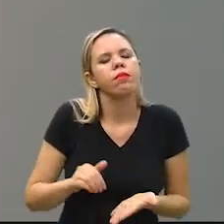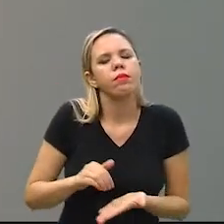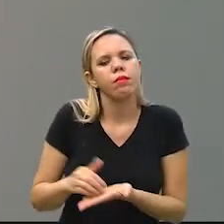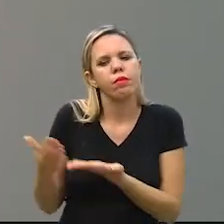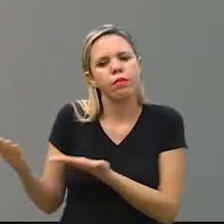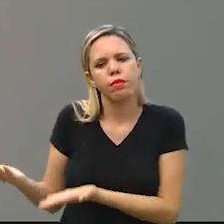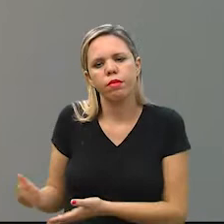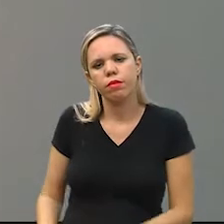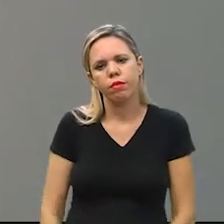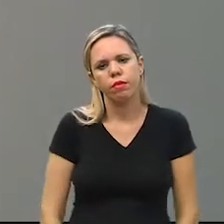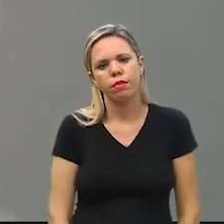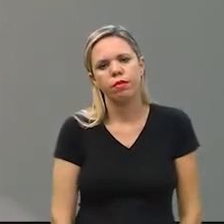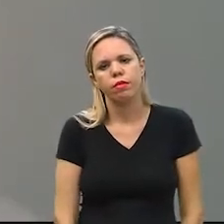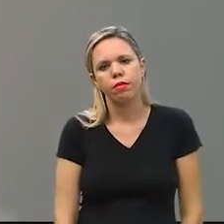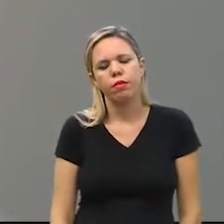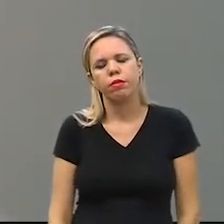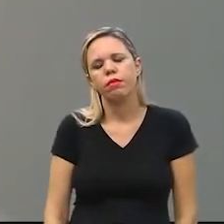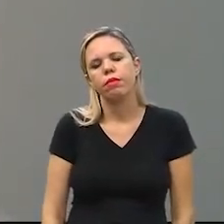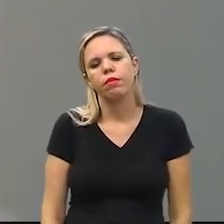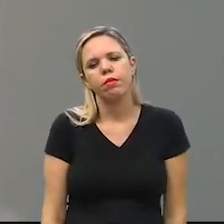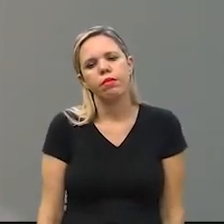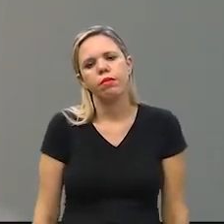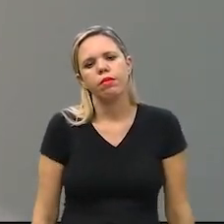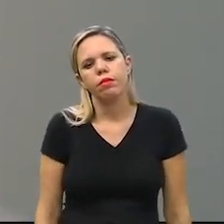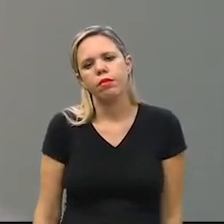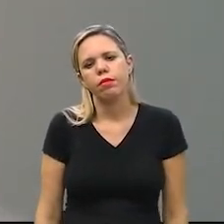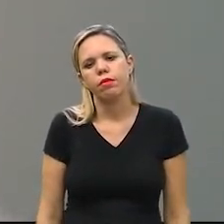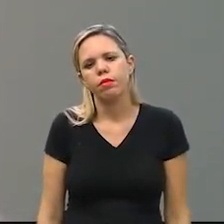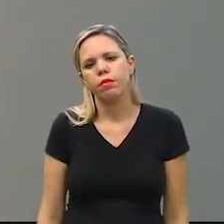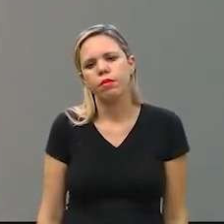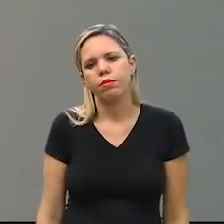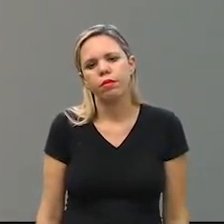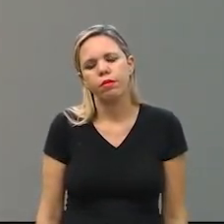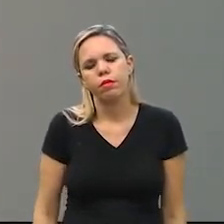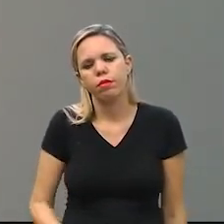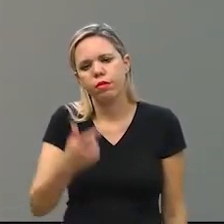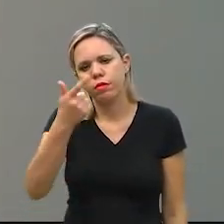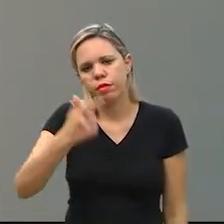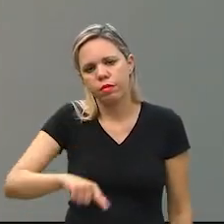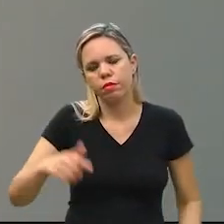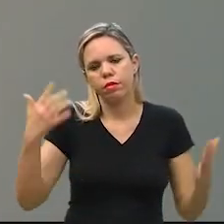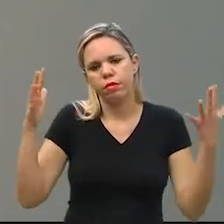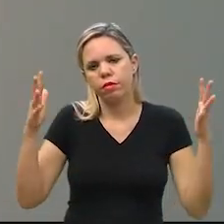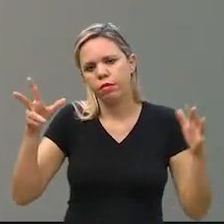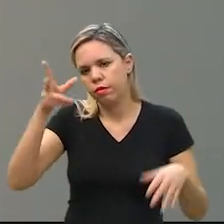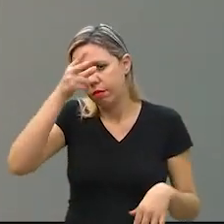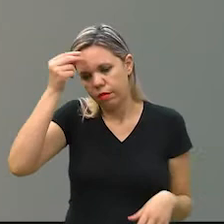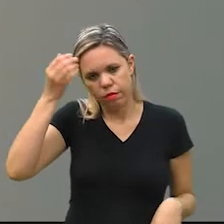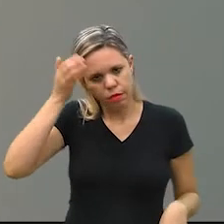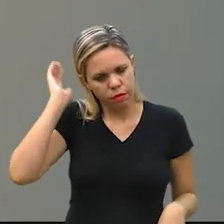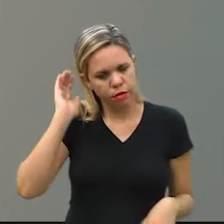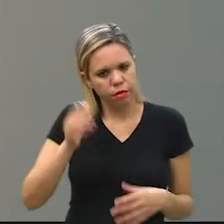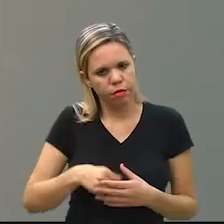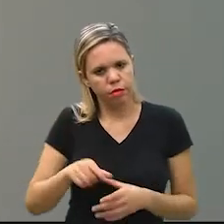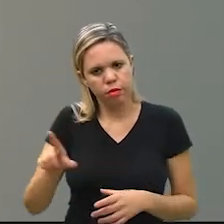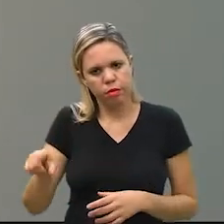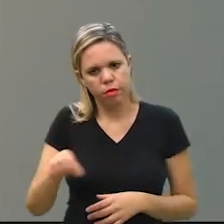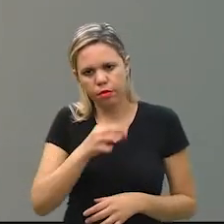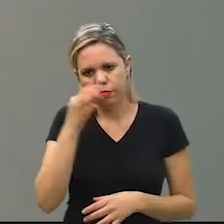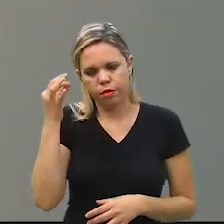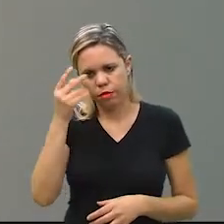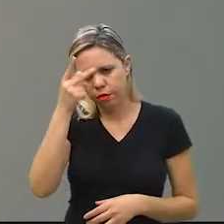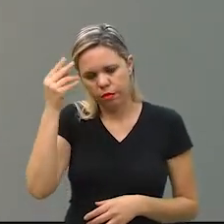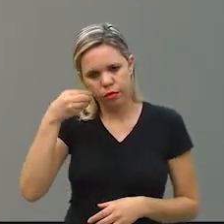secretário, Emílio, deixar aqui mais uma vez parabéns ao prefeito por ter escolhido uma